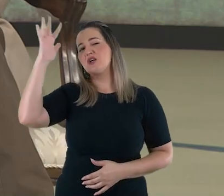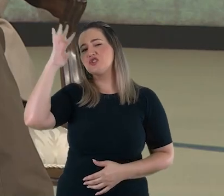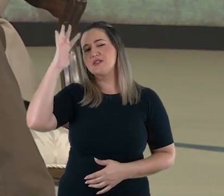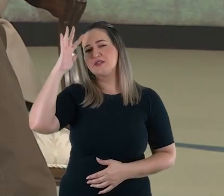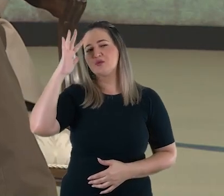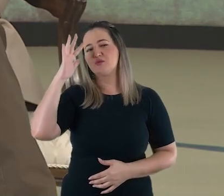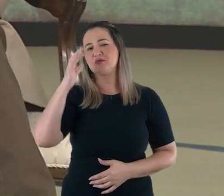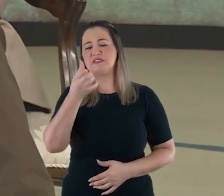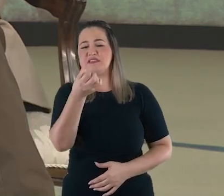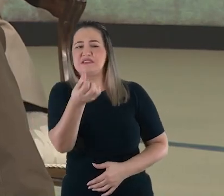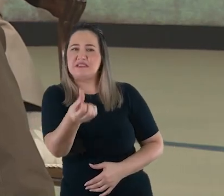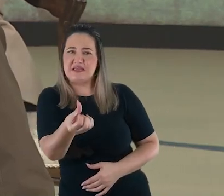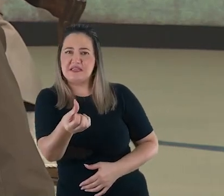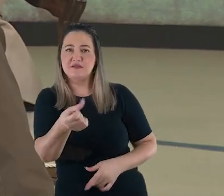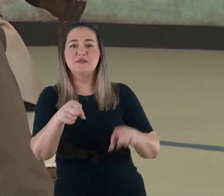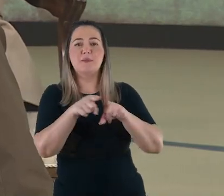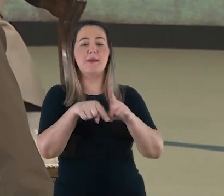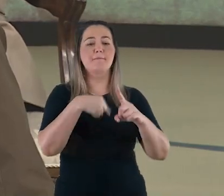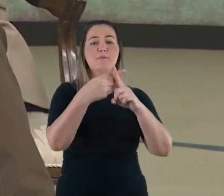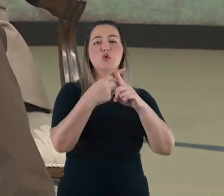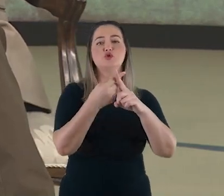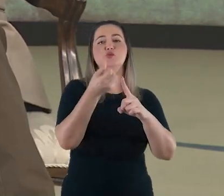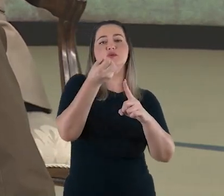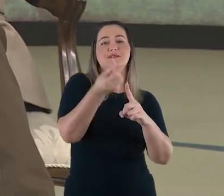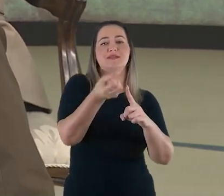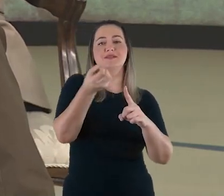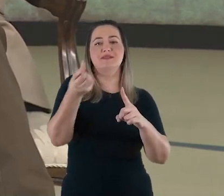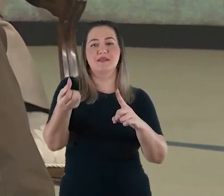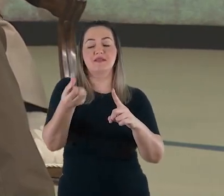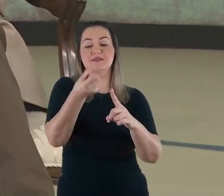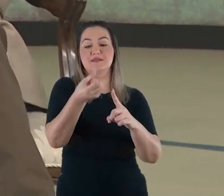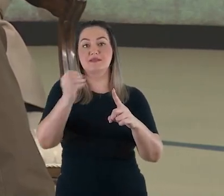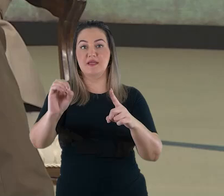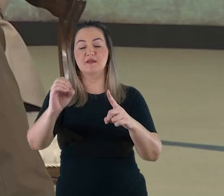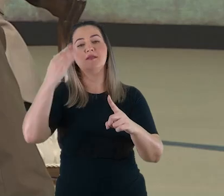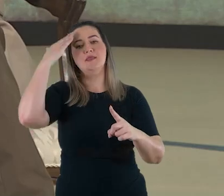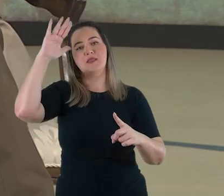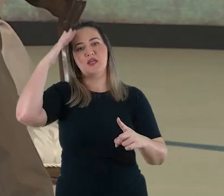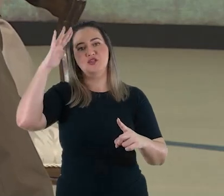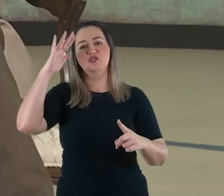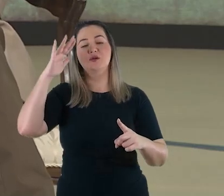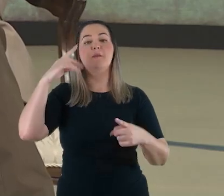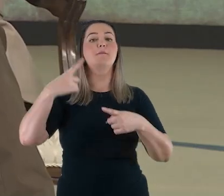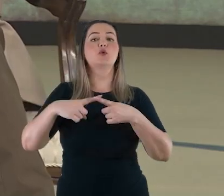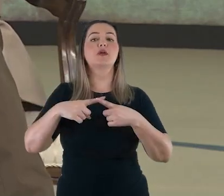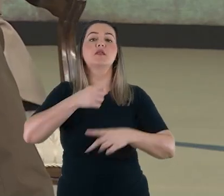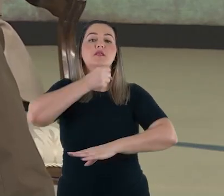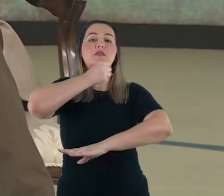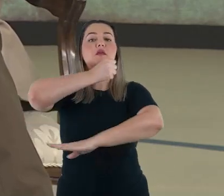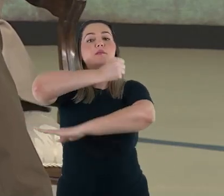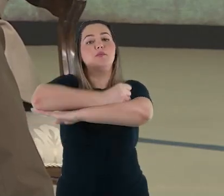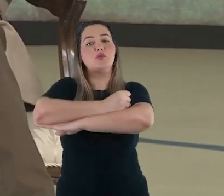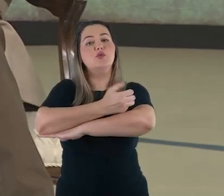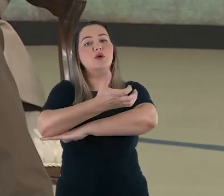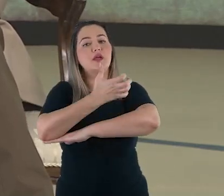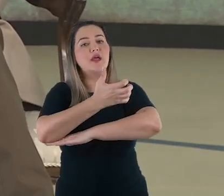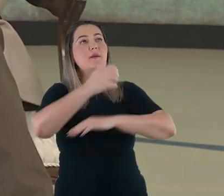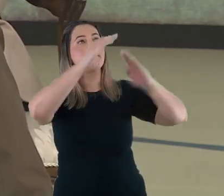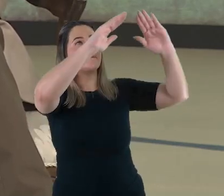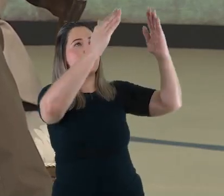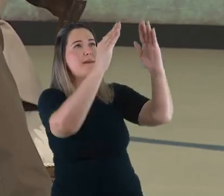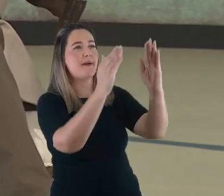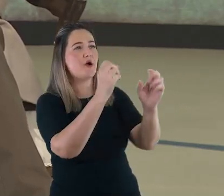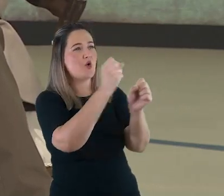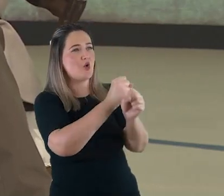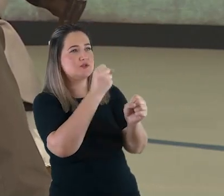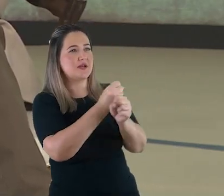de 60, como sendo um número divino, aí você entende por que Nabucodonosor usou a mesma medida na estátua, 60